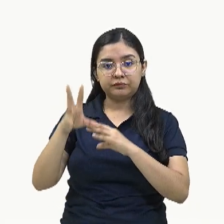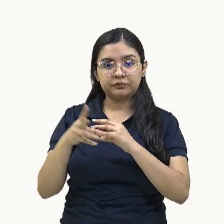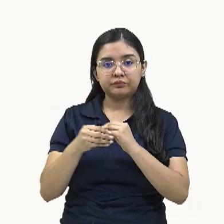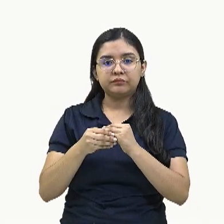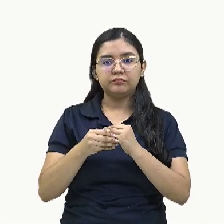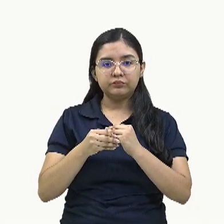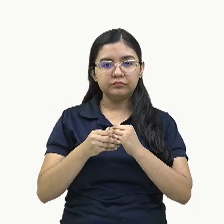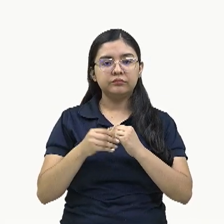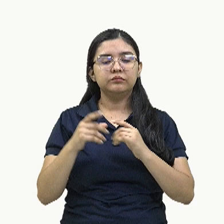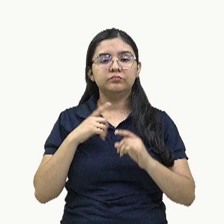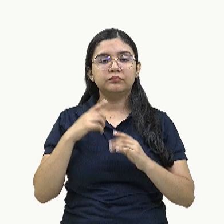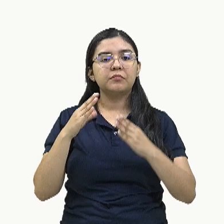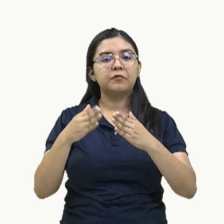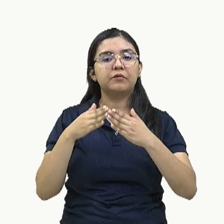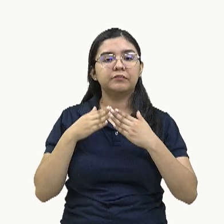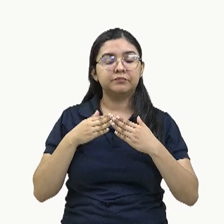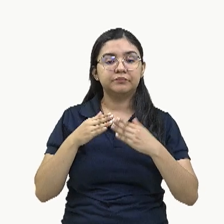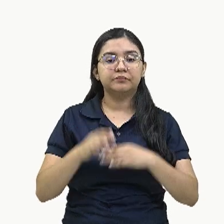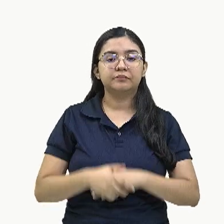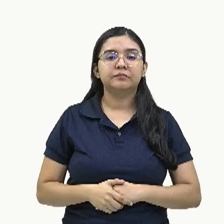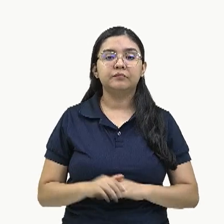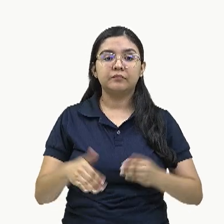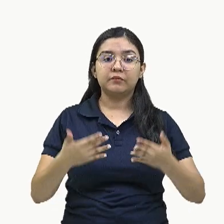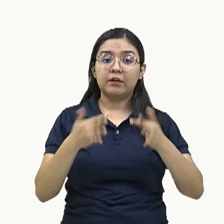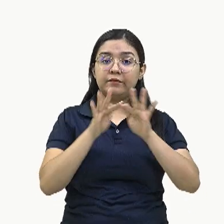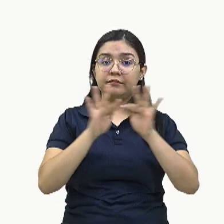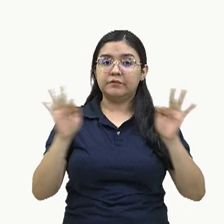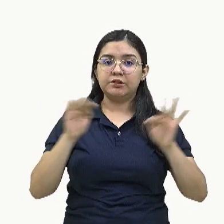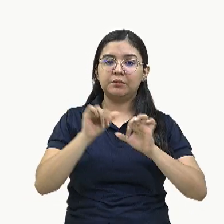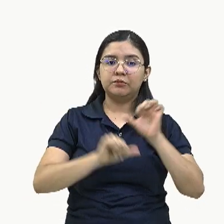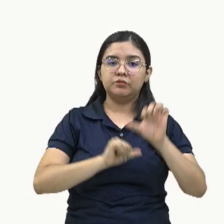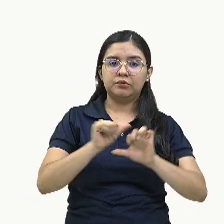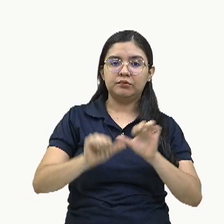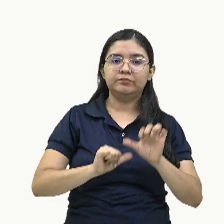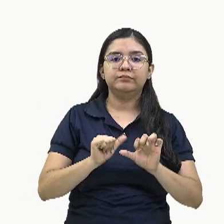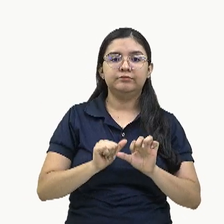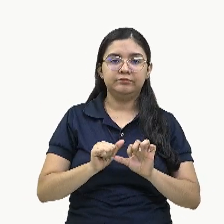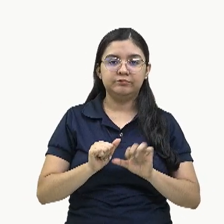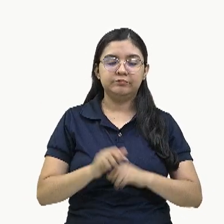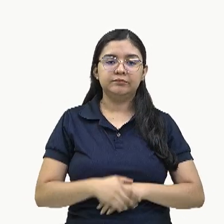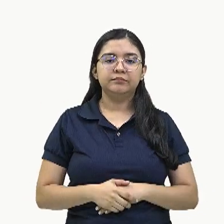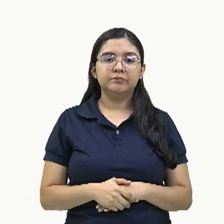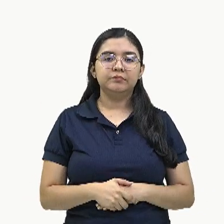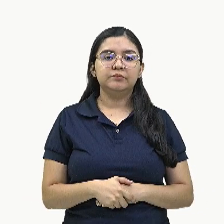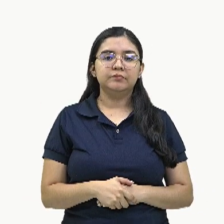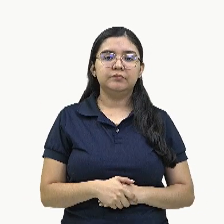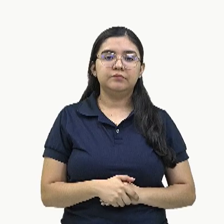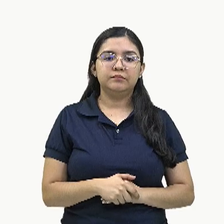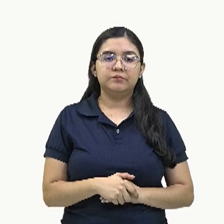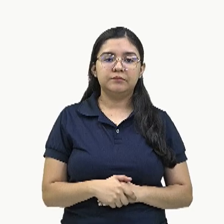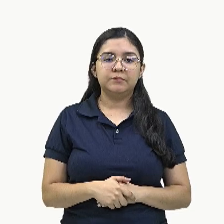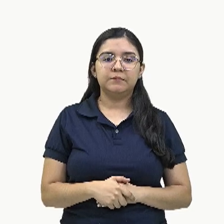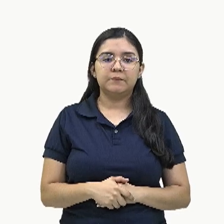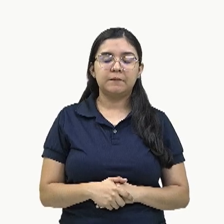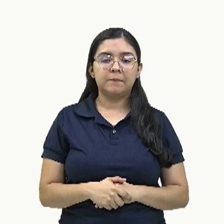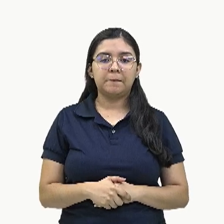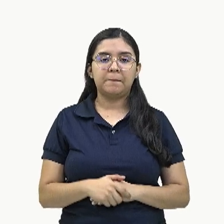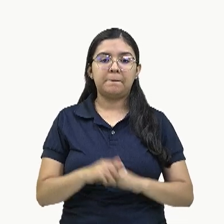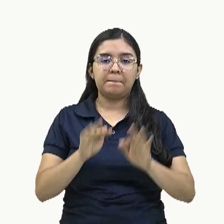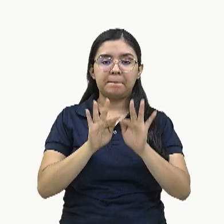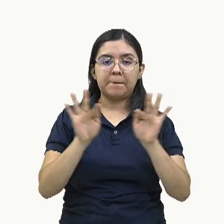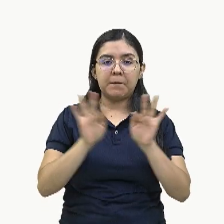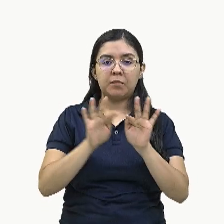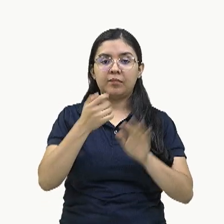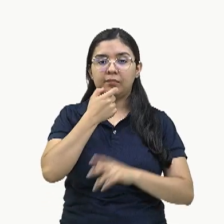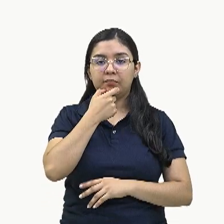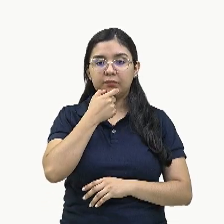pergunta. E aí que a minha oração já mudou consideravelmente. Tá bom? Can you do it